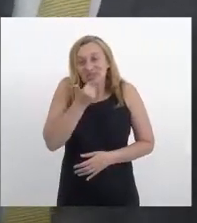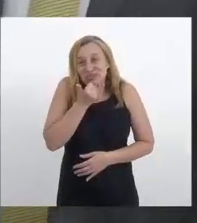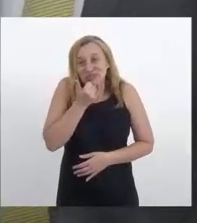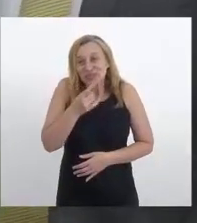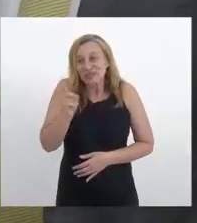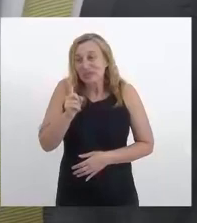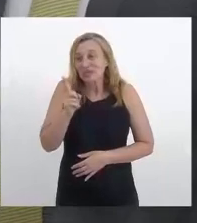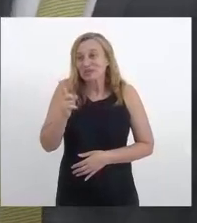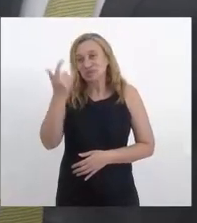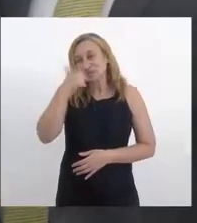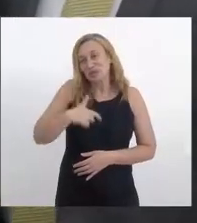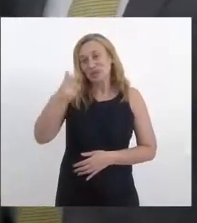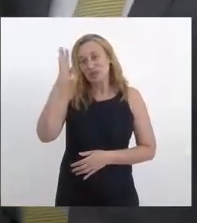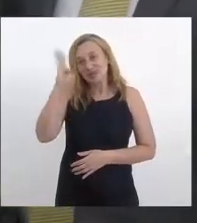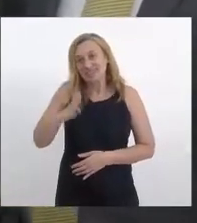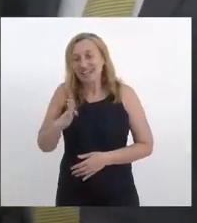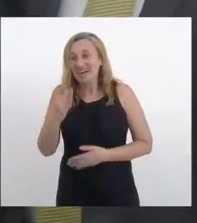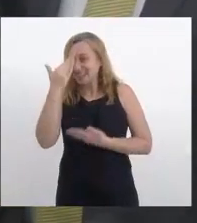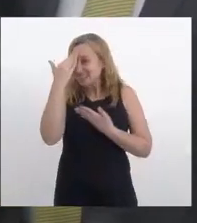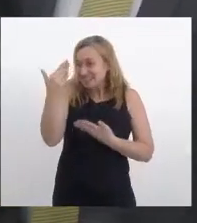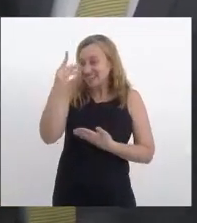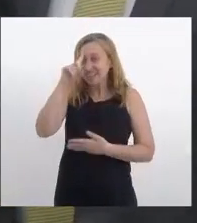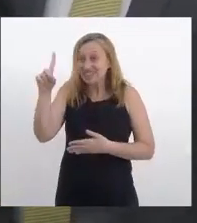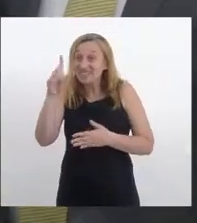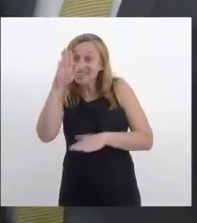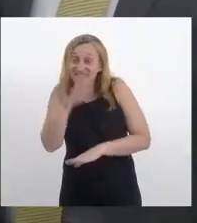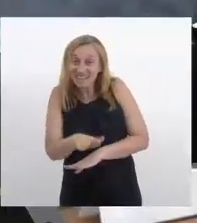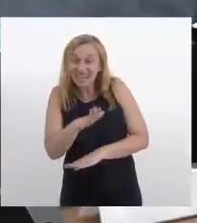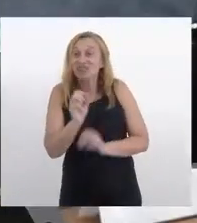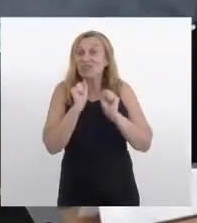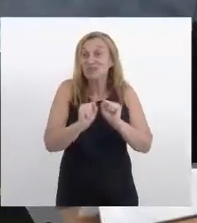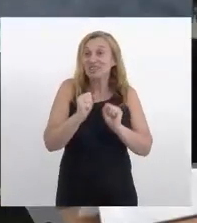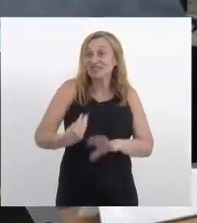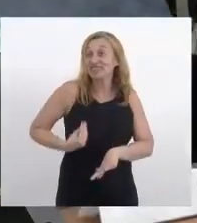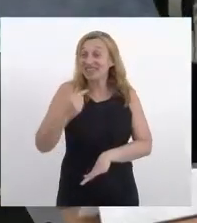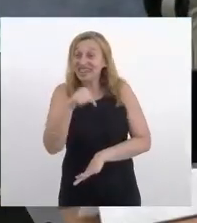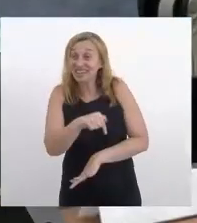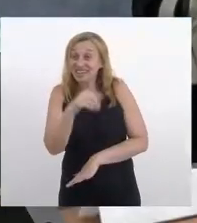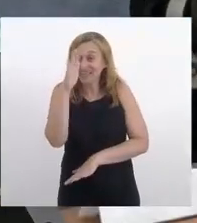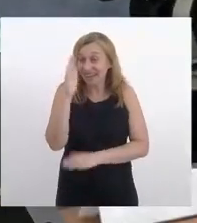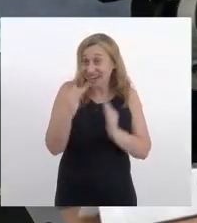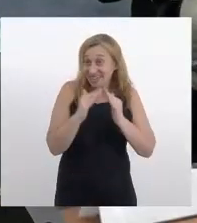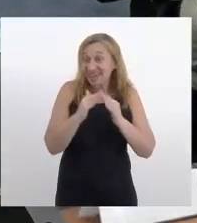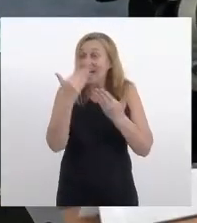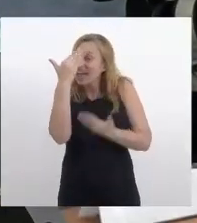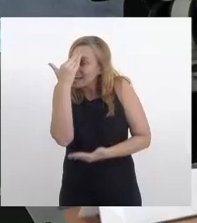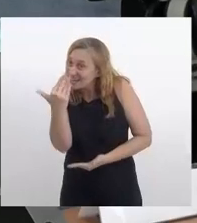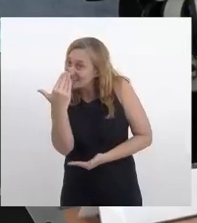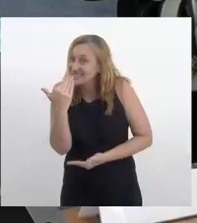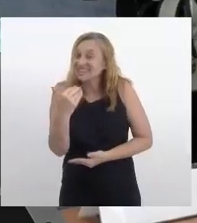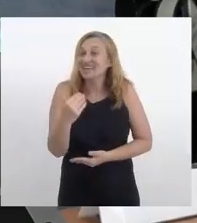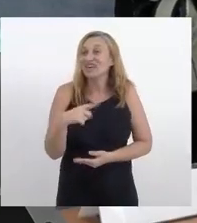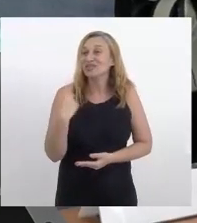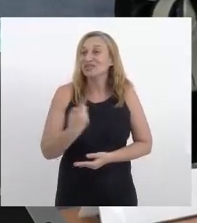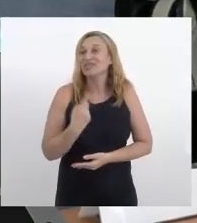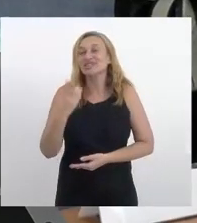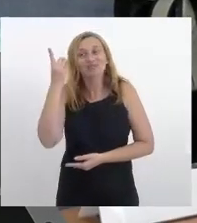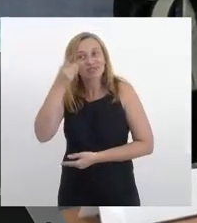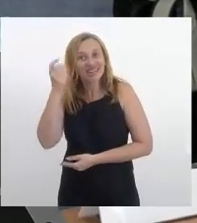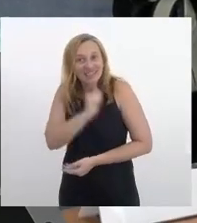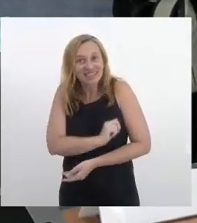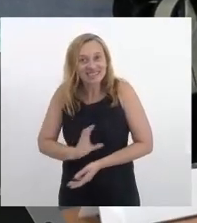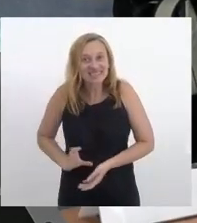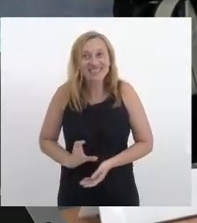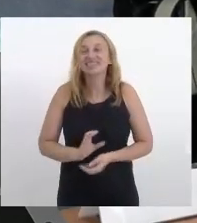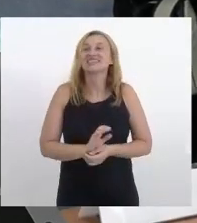brasileiro. Quero agradecer a Deus nesta tarde de poder estar aqui nesta casa, agradecer nosso deputado André